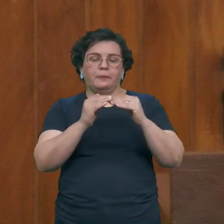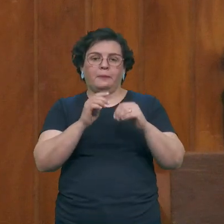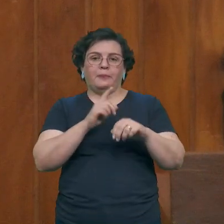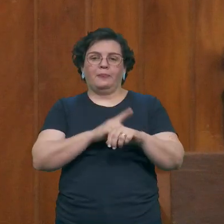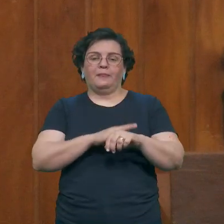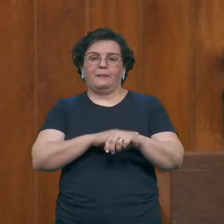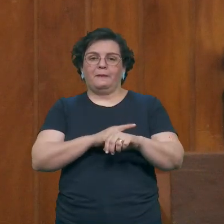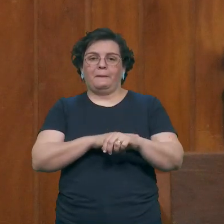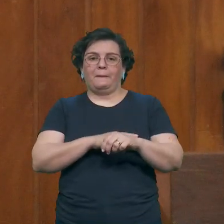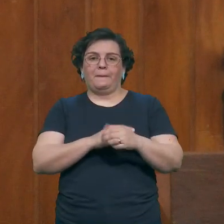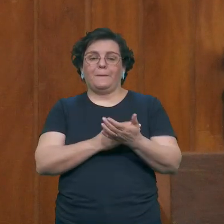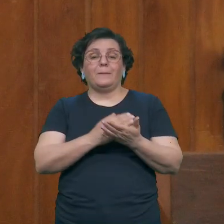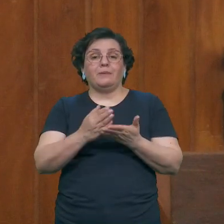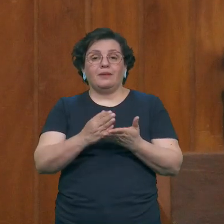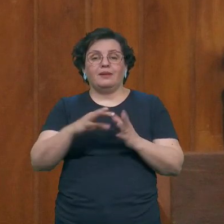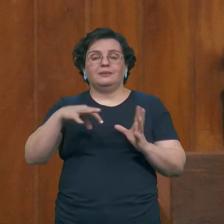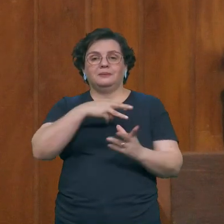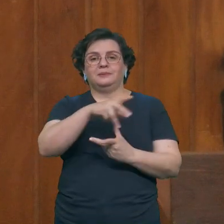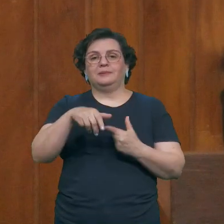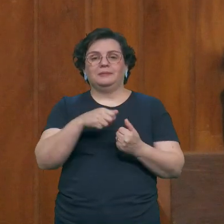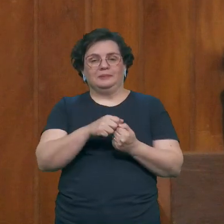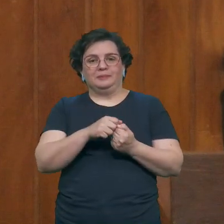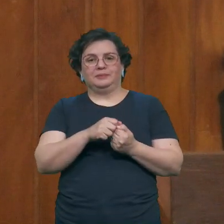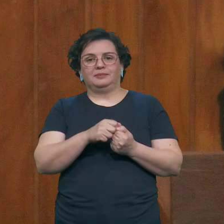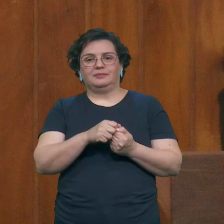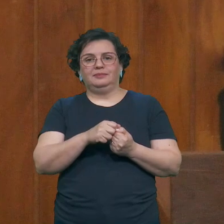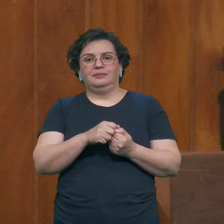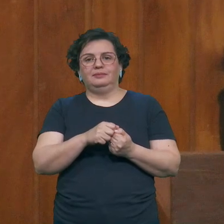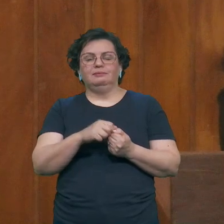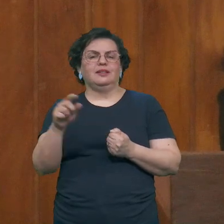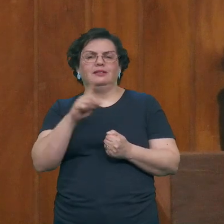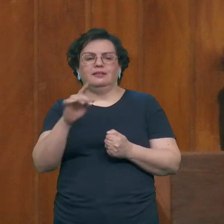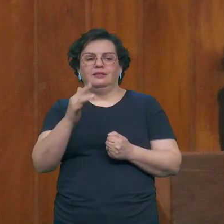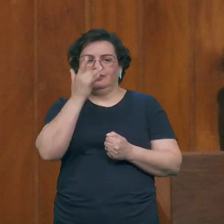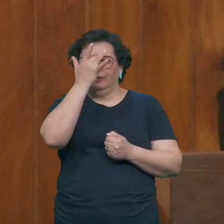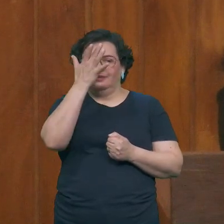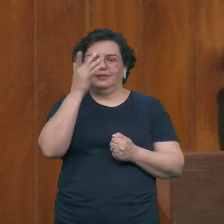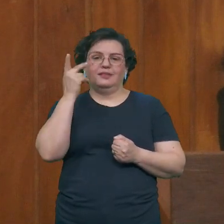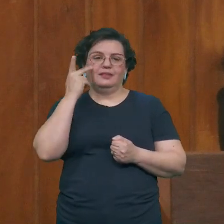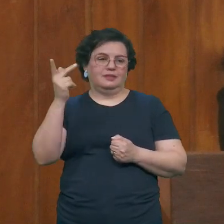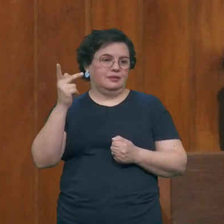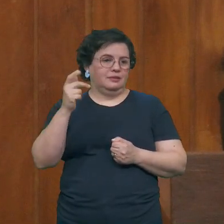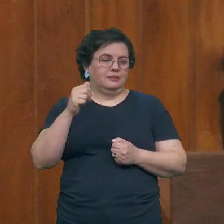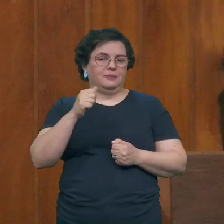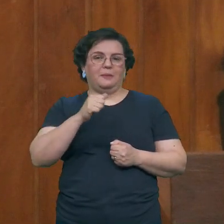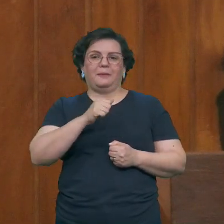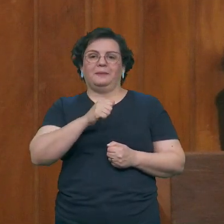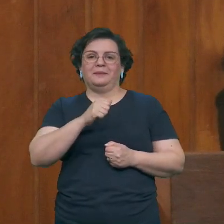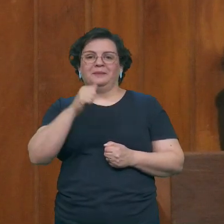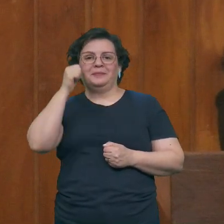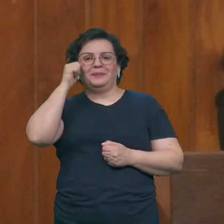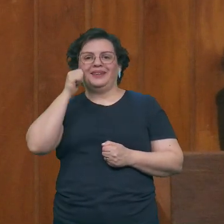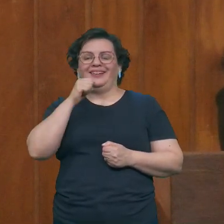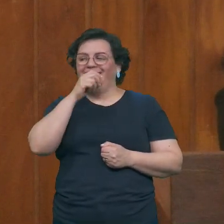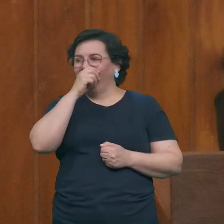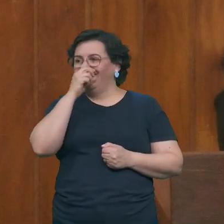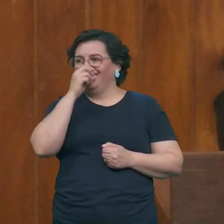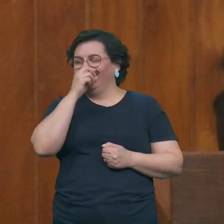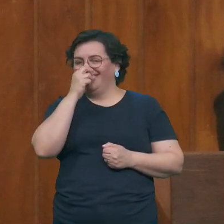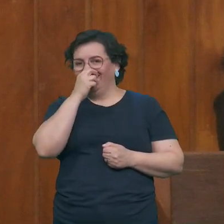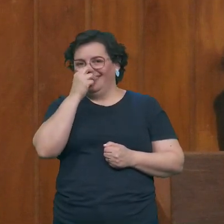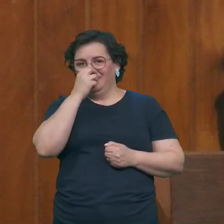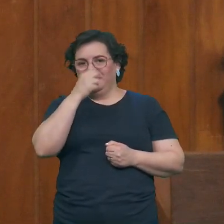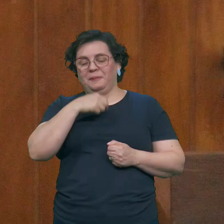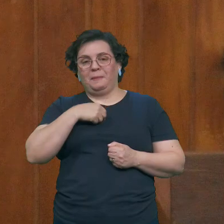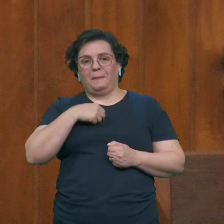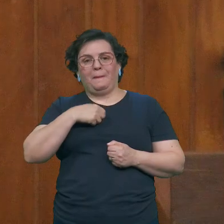o início do mundo, não seria fácil para as mulheres, não seria fácil. Eu estou assistindo